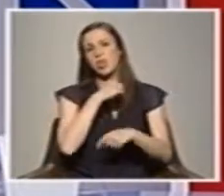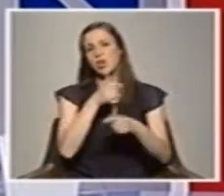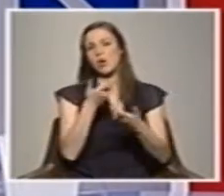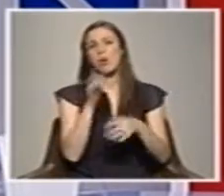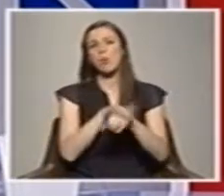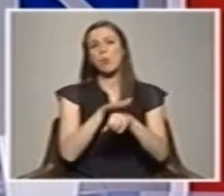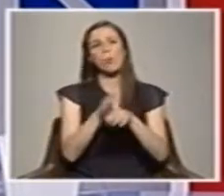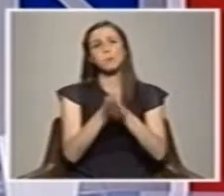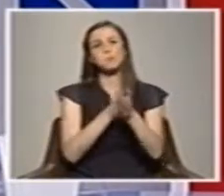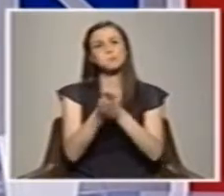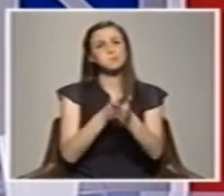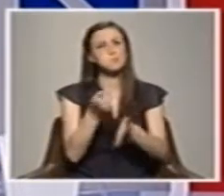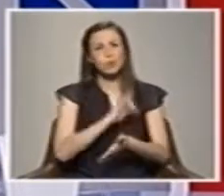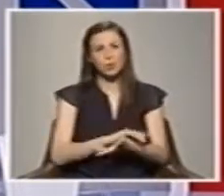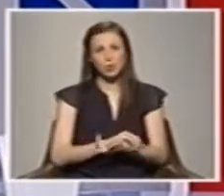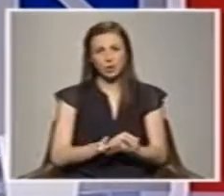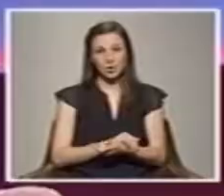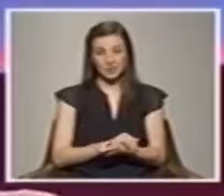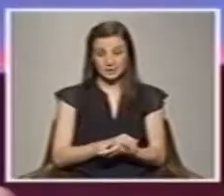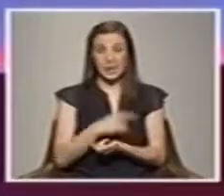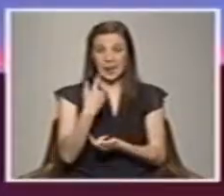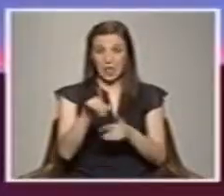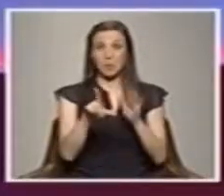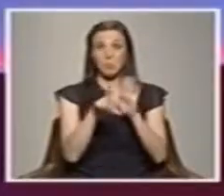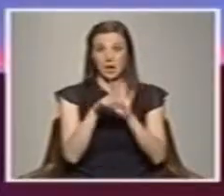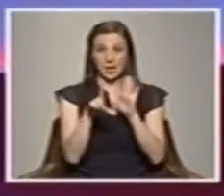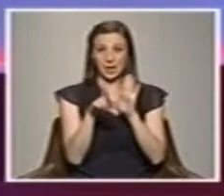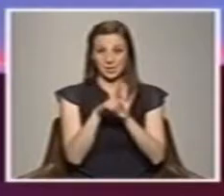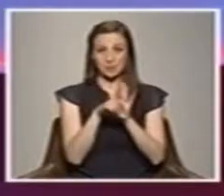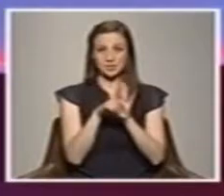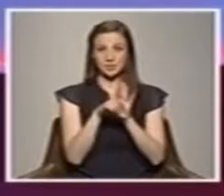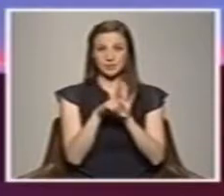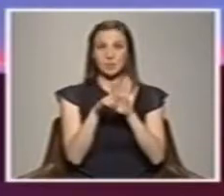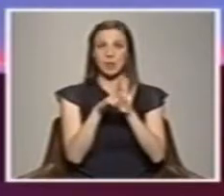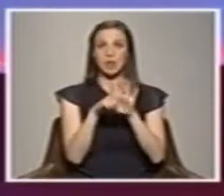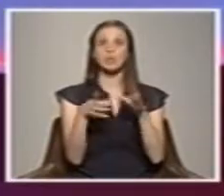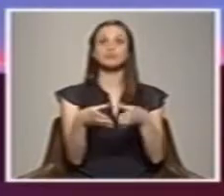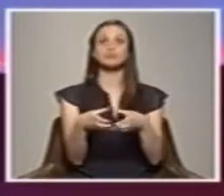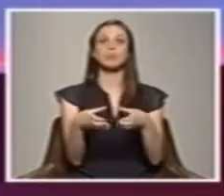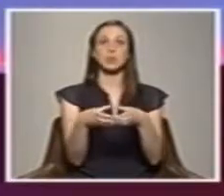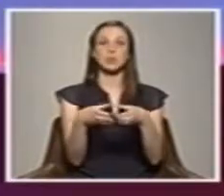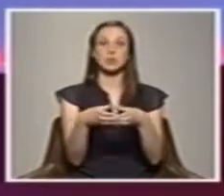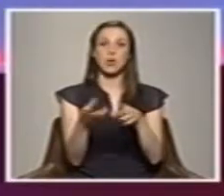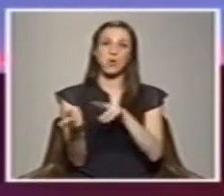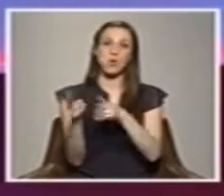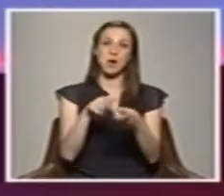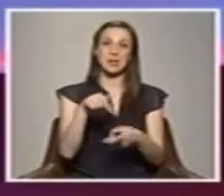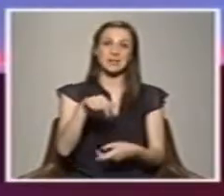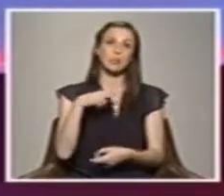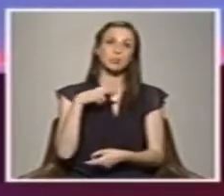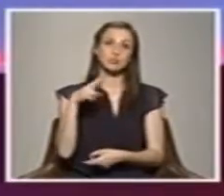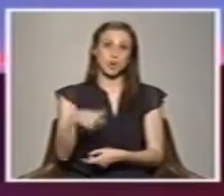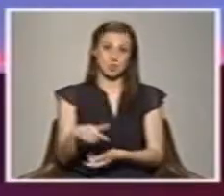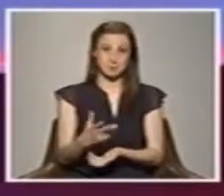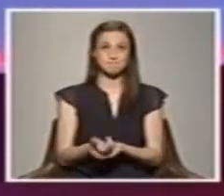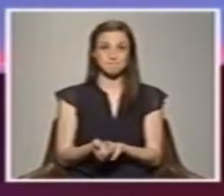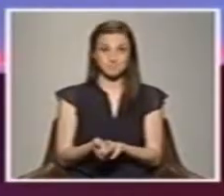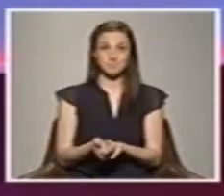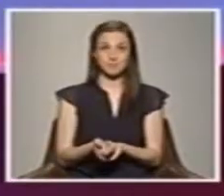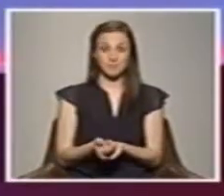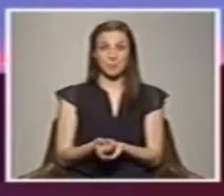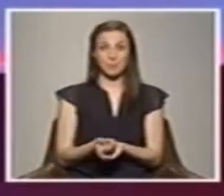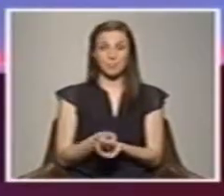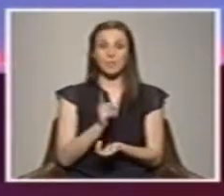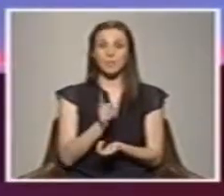aproveitarem estes alimentos. Forma. Ou seja, há uma legislação, é uma legislação comunitária que foi transposta para Portugal e que precisamente